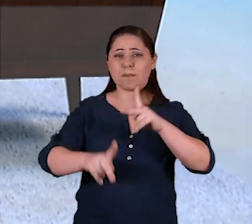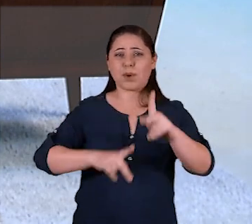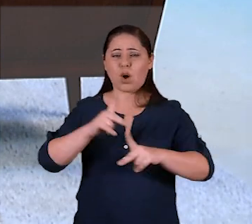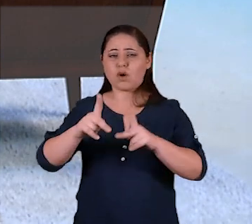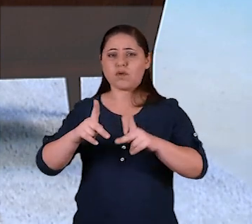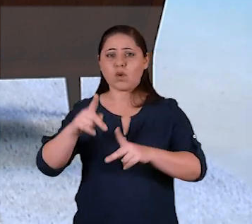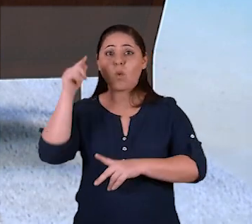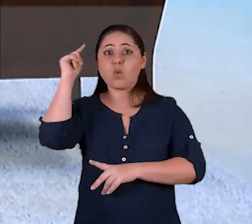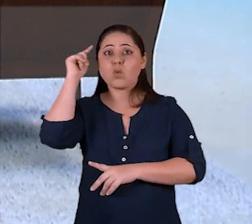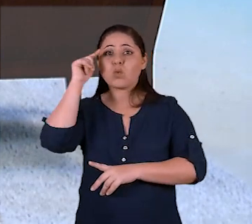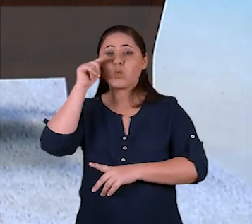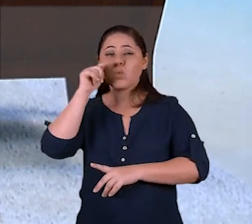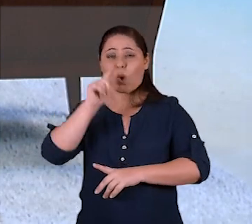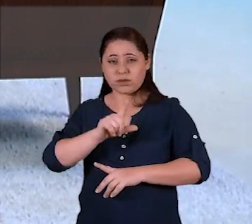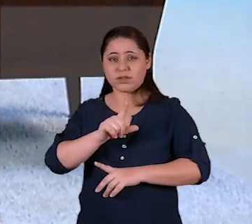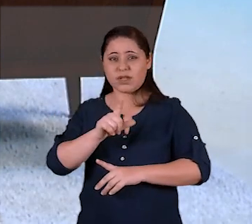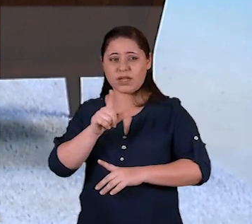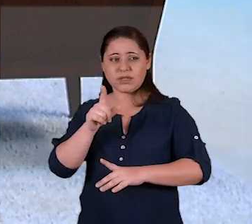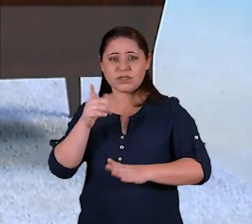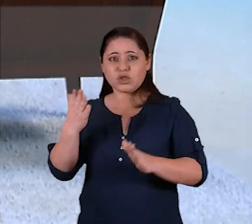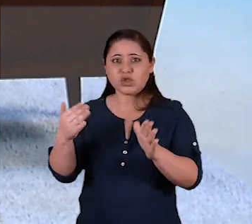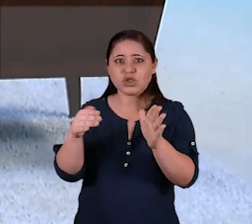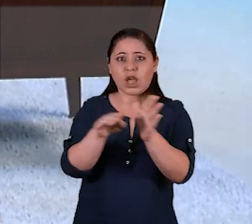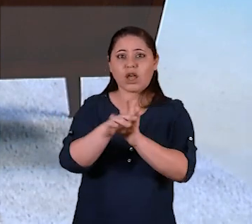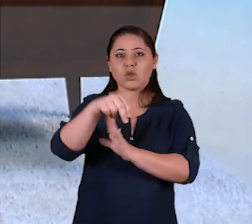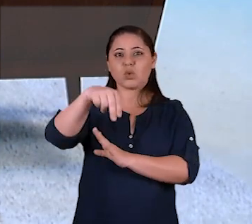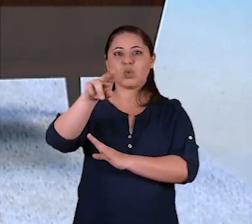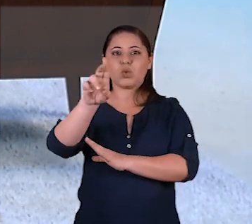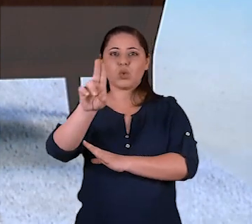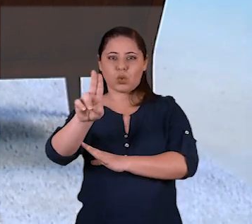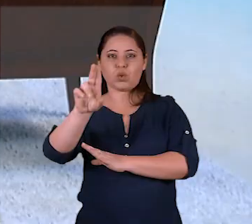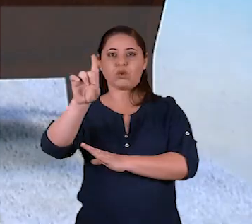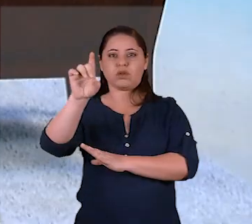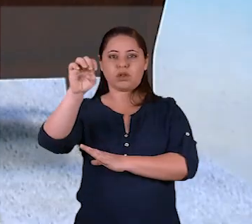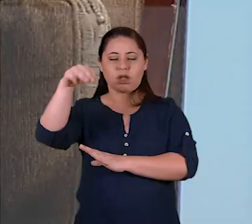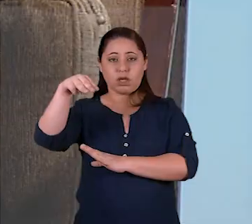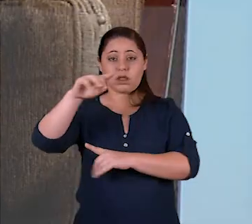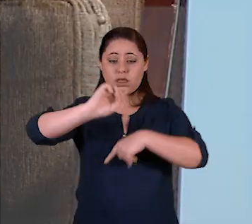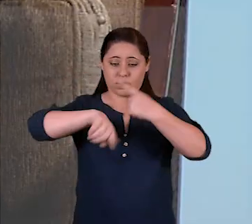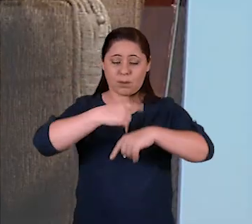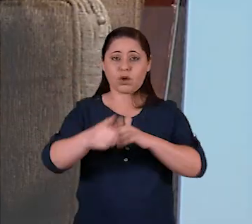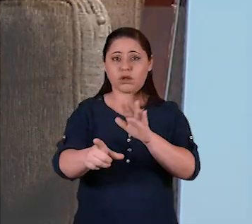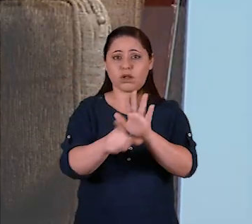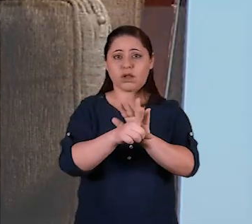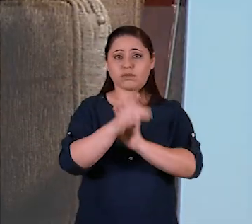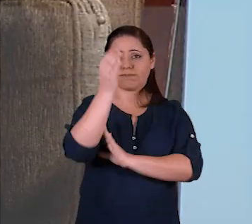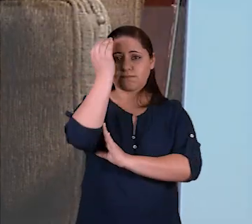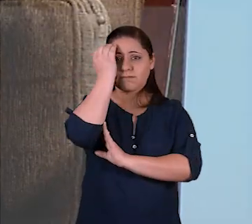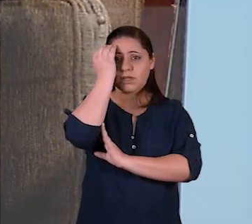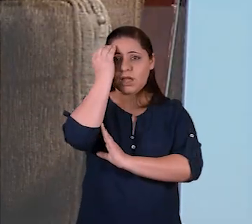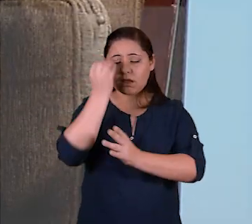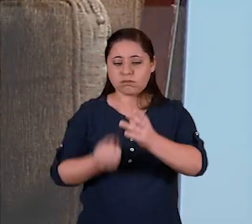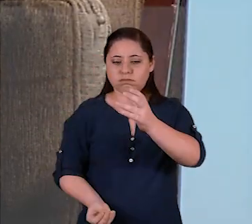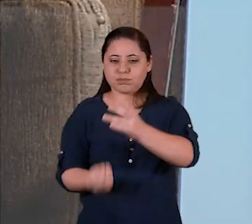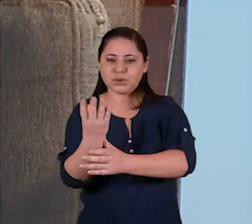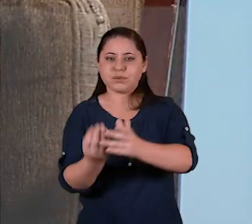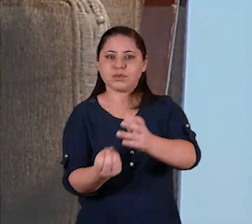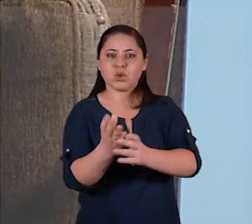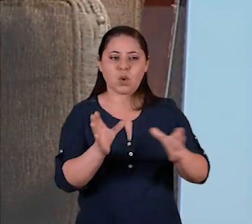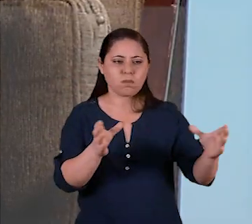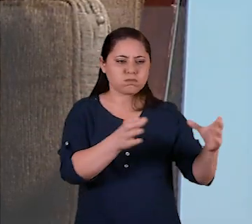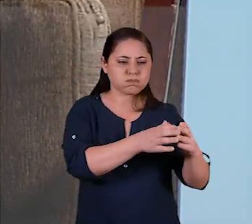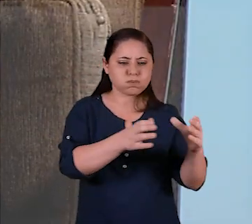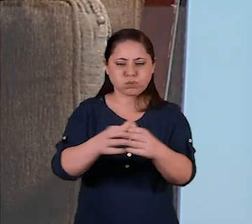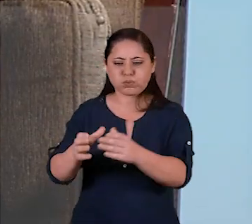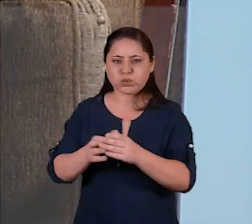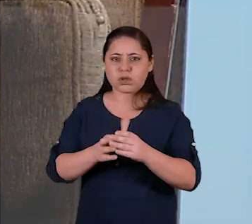população está conseguindo chegar até a Nudem? Isso, a partir da Lei Maria da Penha, se criou uma rede de proteção,